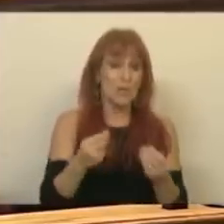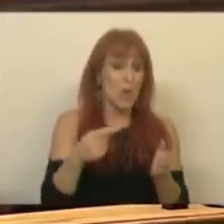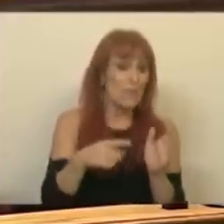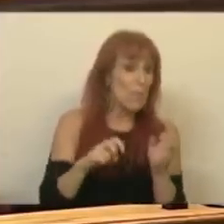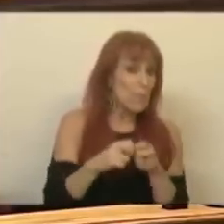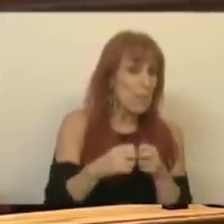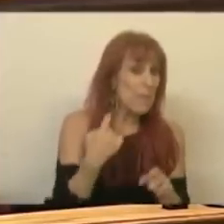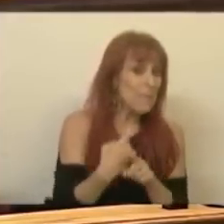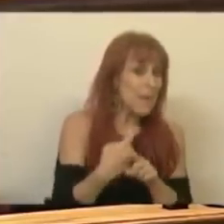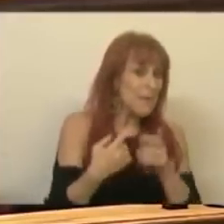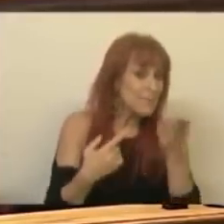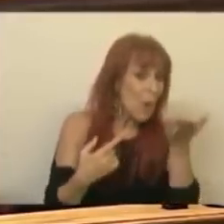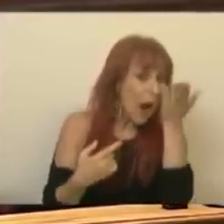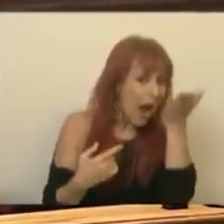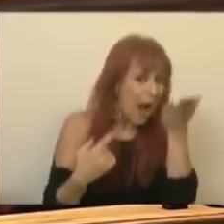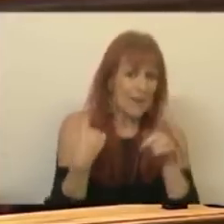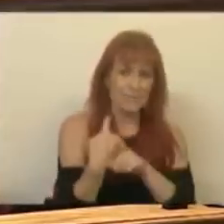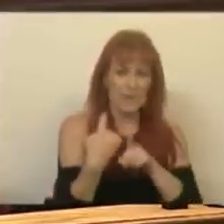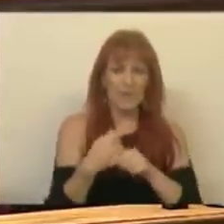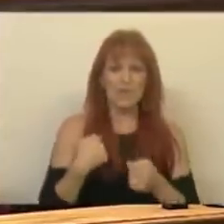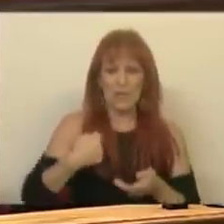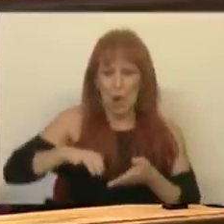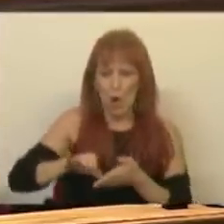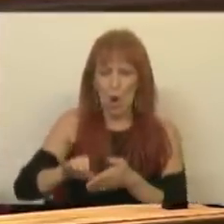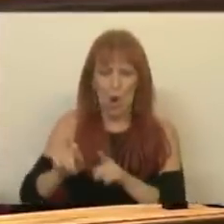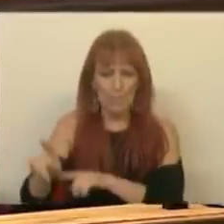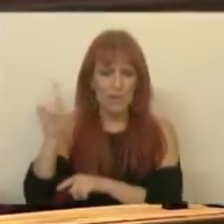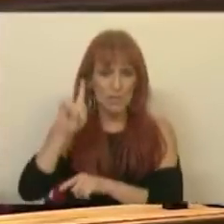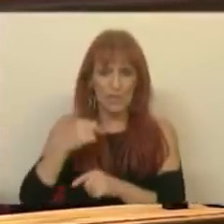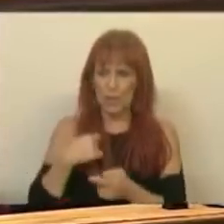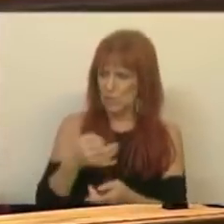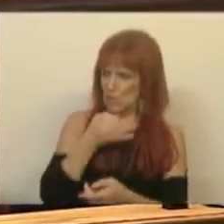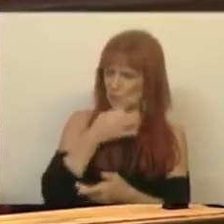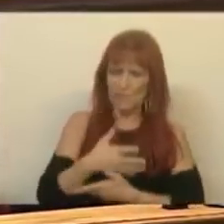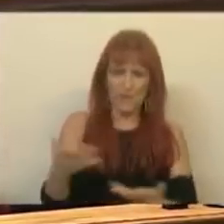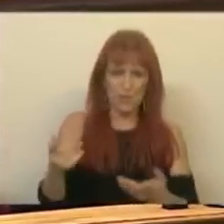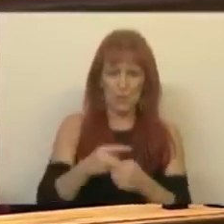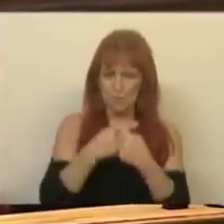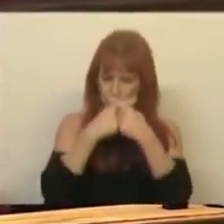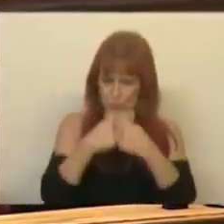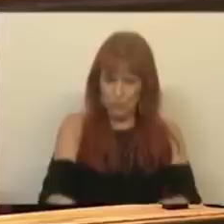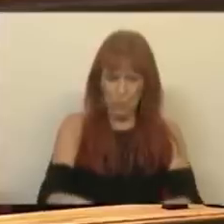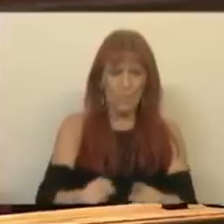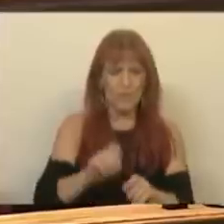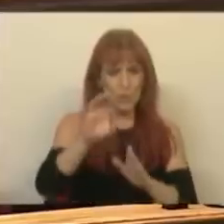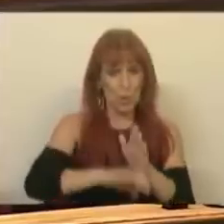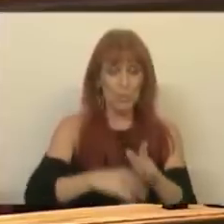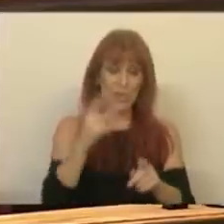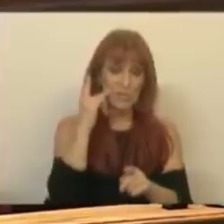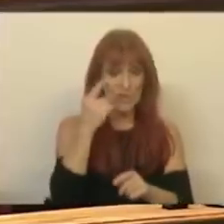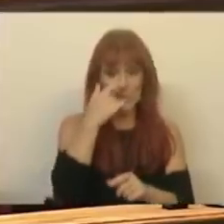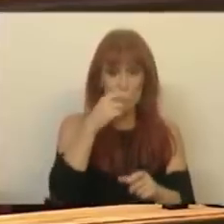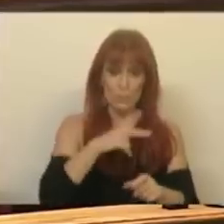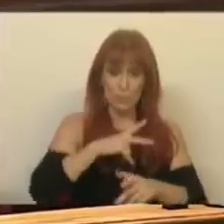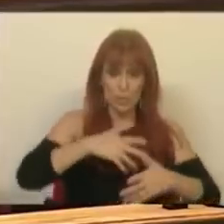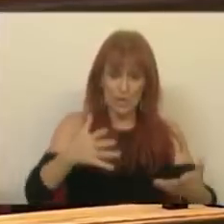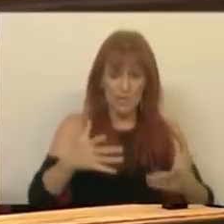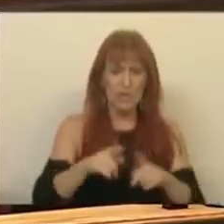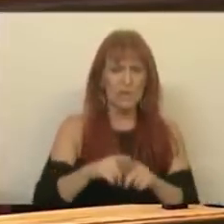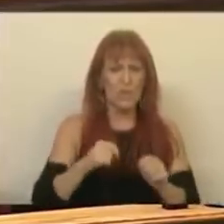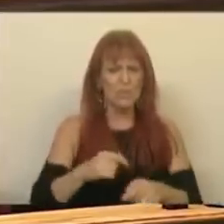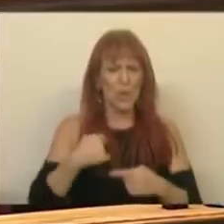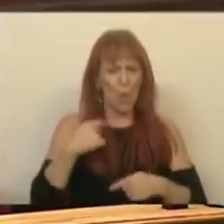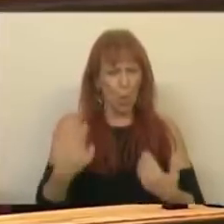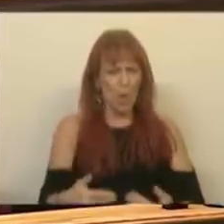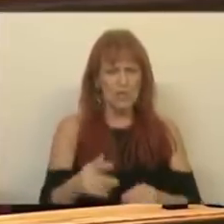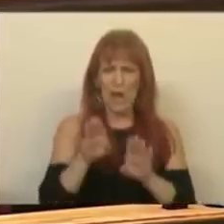este problema e estas indenizações estes valores temos estado a falar contrastam com as condições de vidas dos portugueses nós ainda